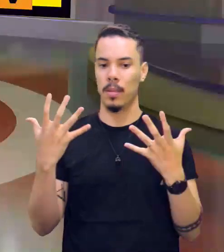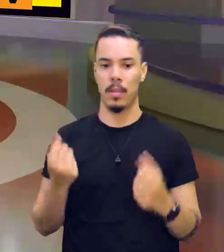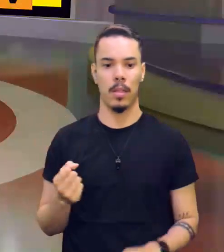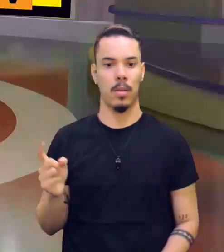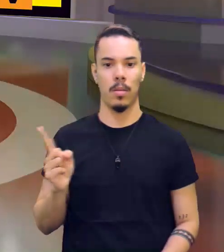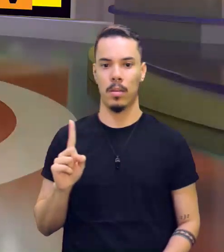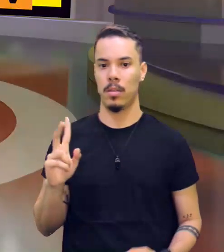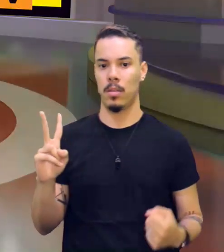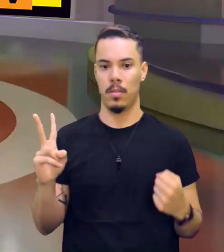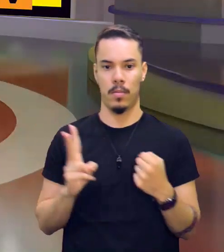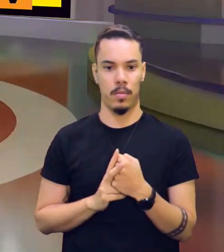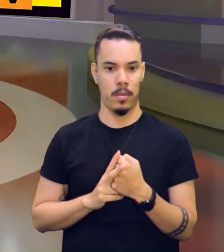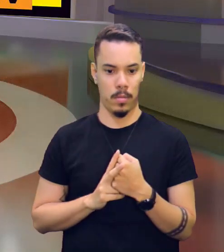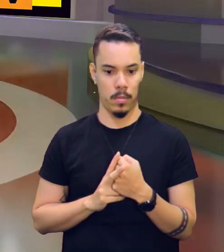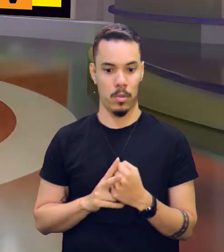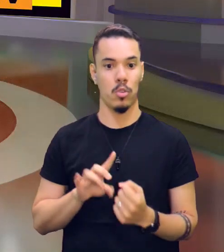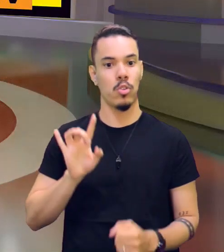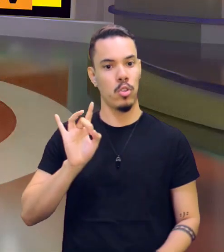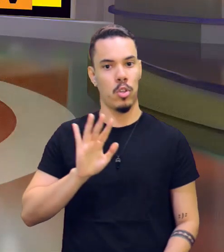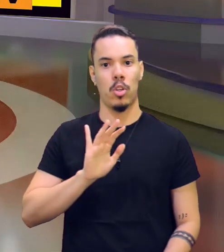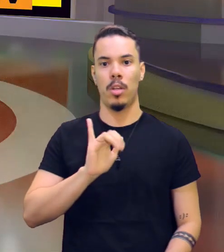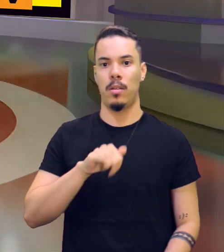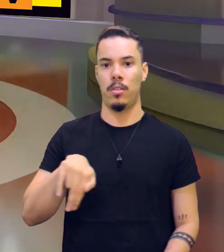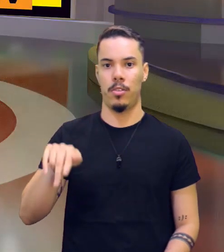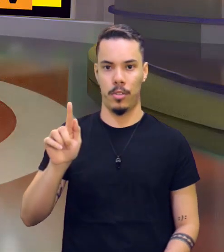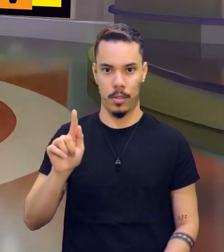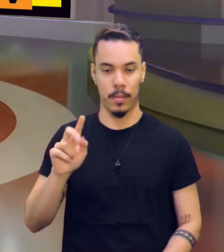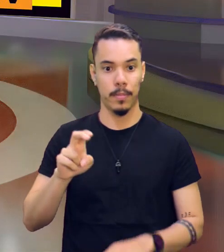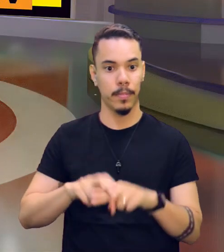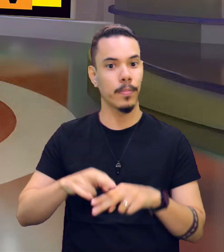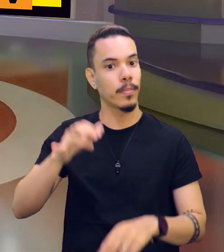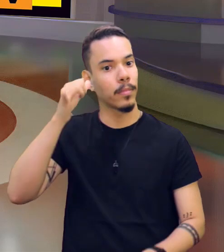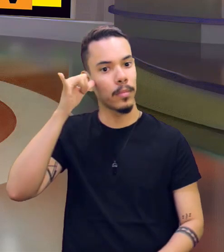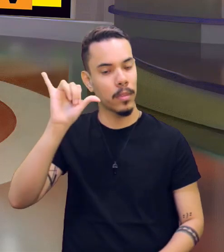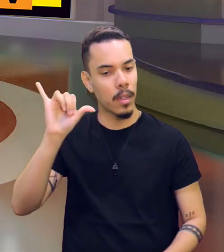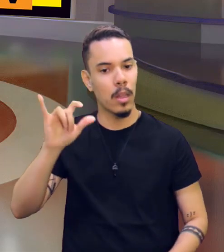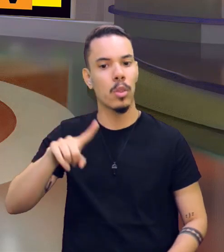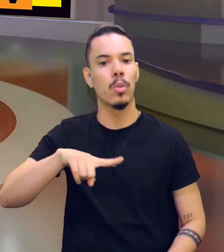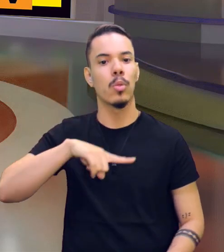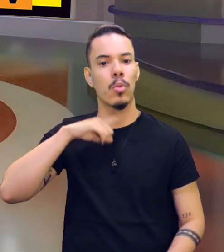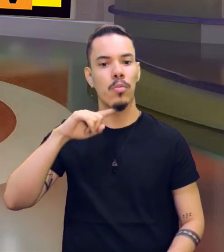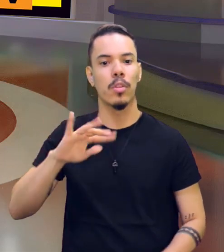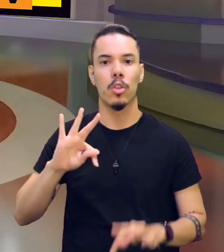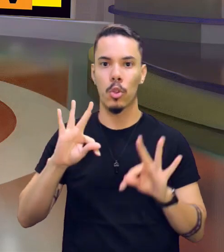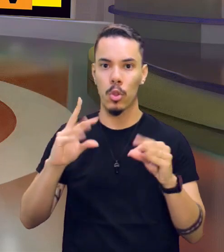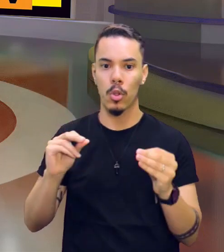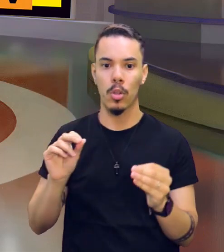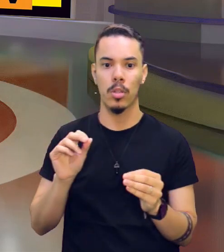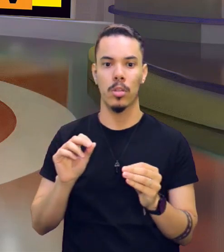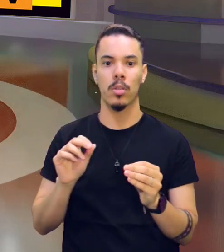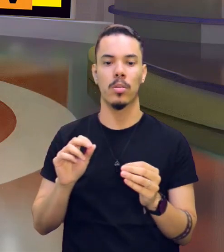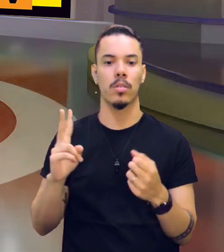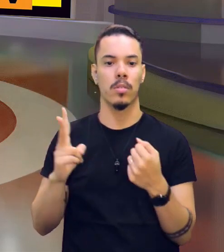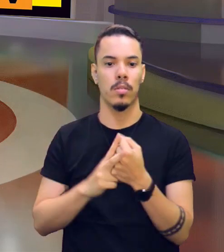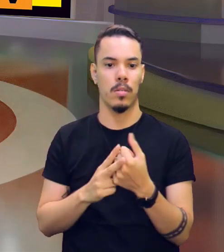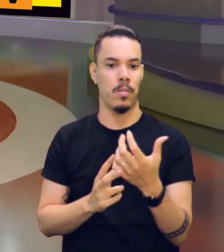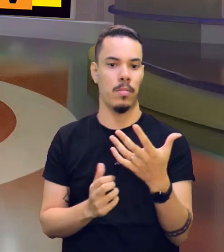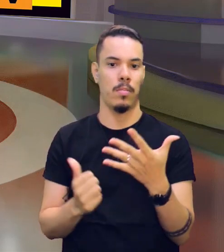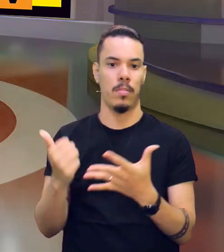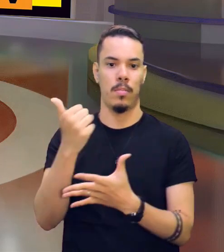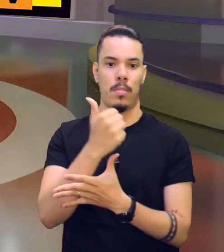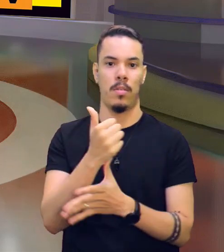com to antes ele só aceita com NG então para não surgir dúvidas todos os verbos de preferência tu coloca o in no